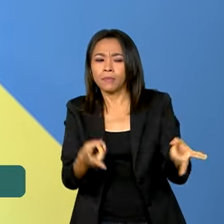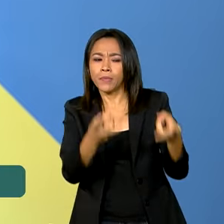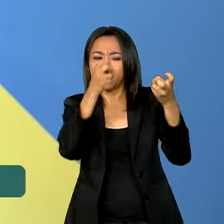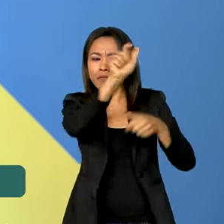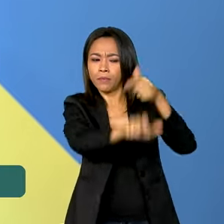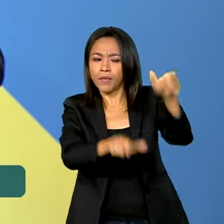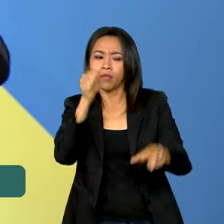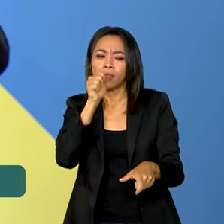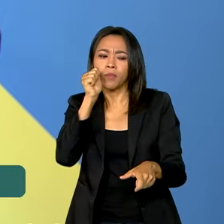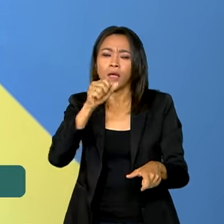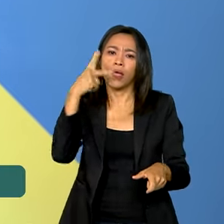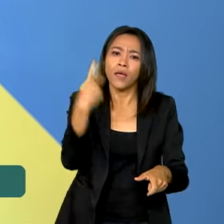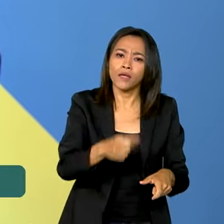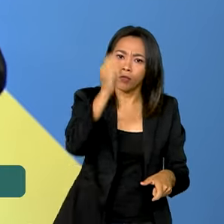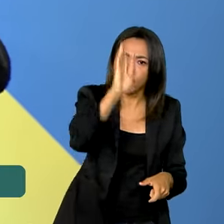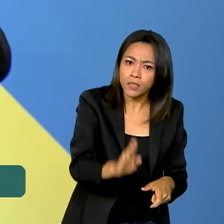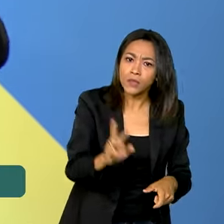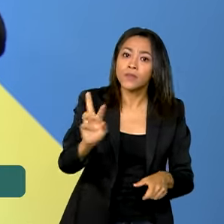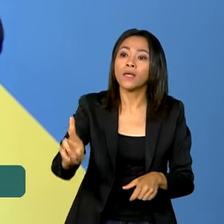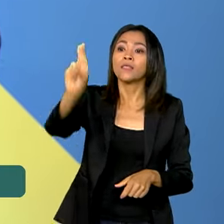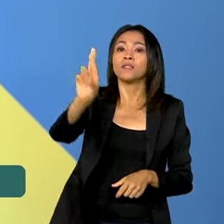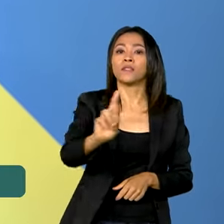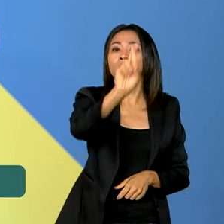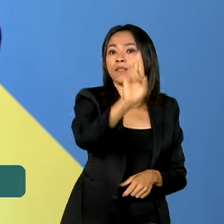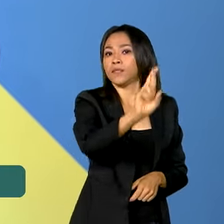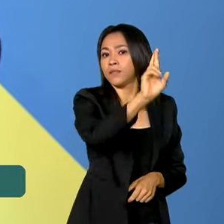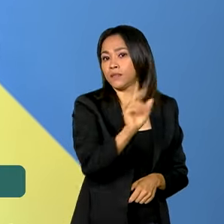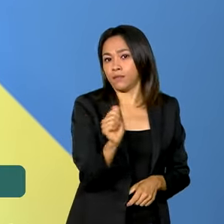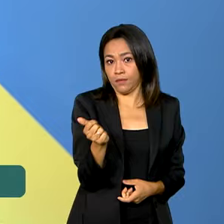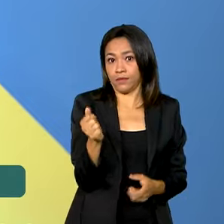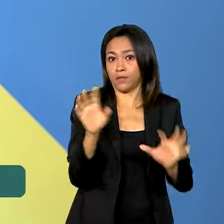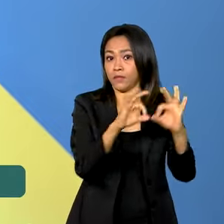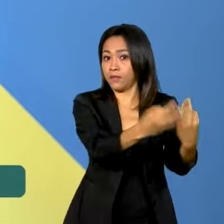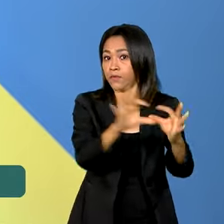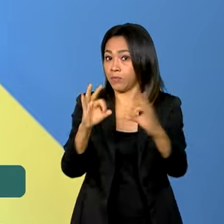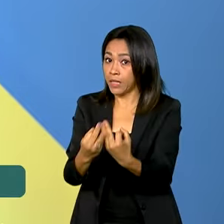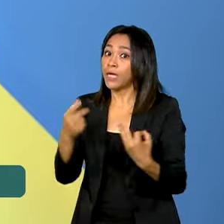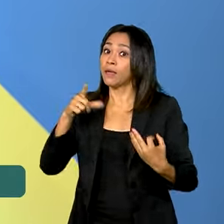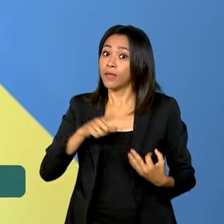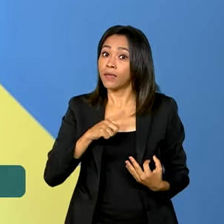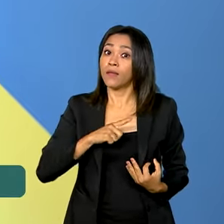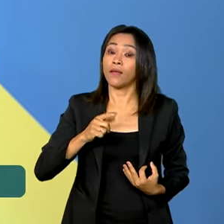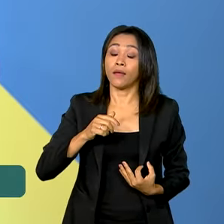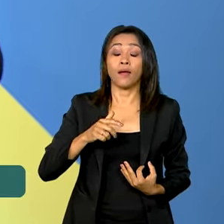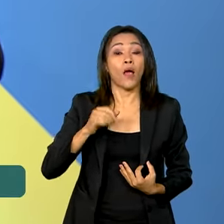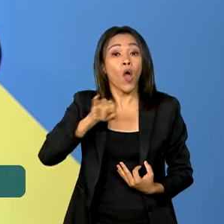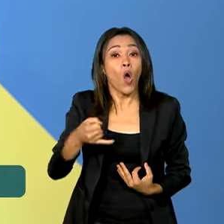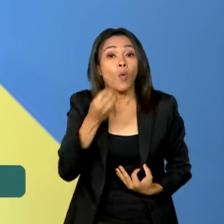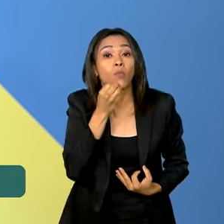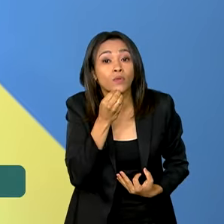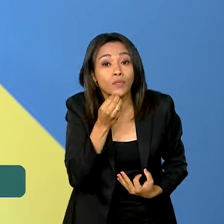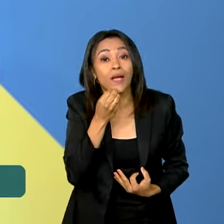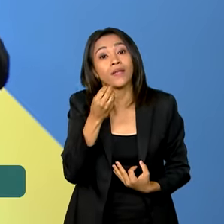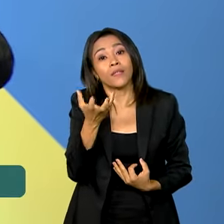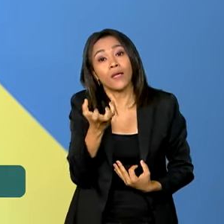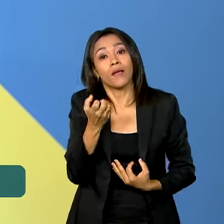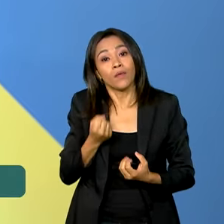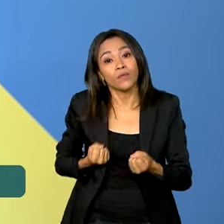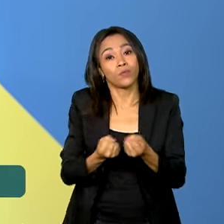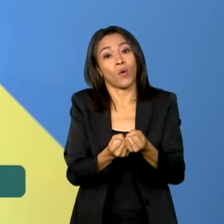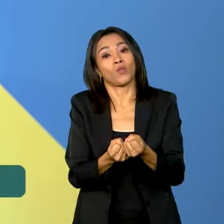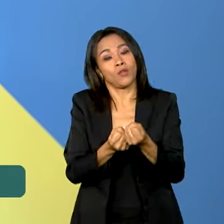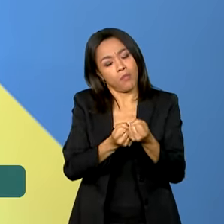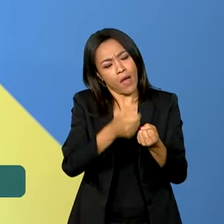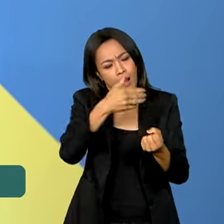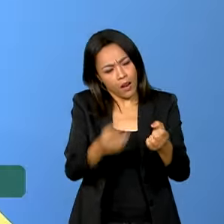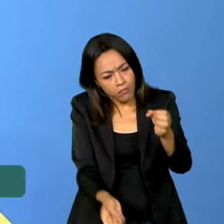nas líderes dos lares, pessoas que querem ter uma oportunidade ou querem uma mão estendida para montar seu próprio negócio,